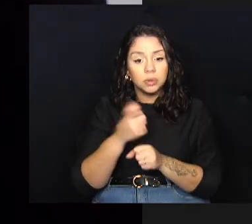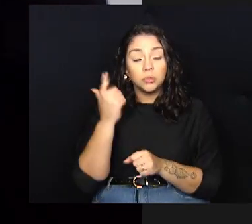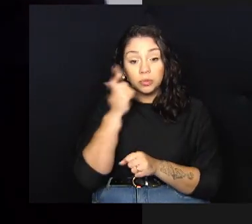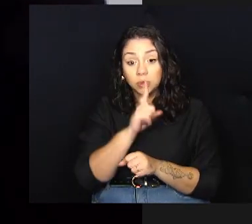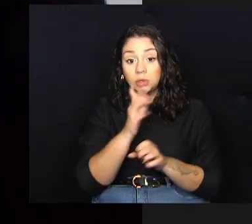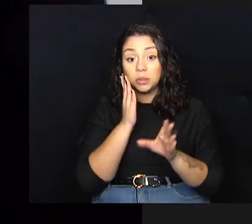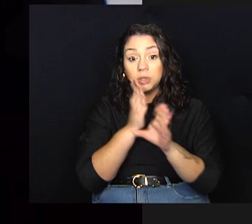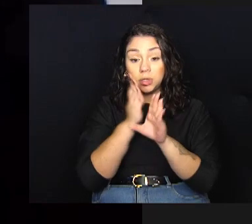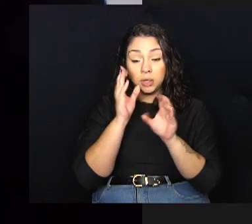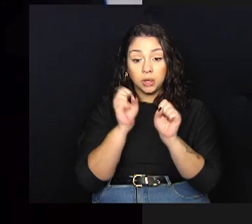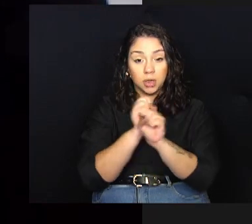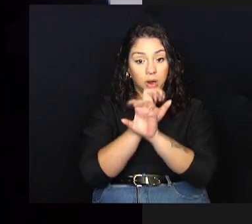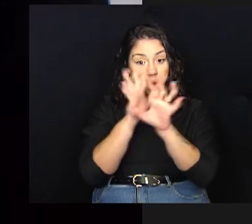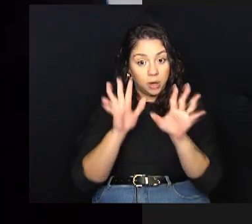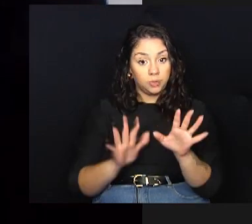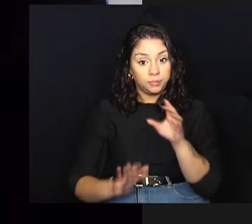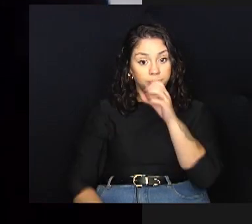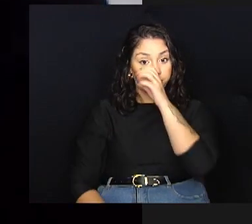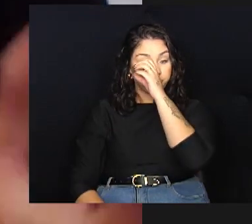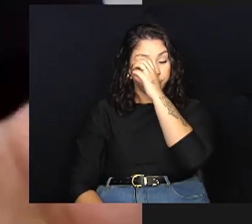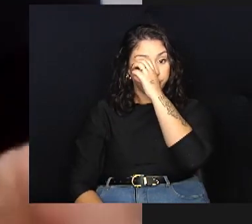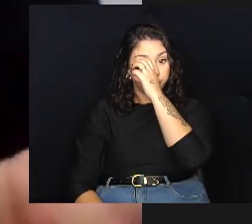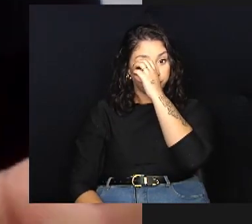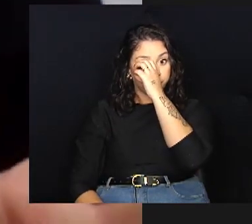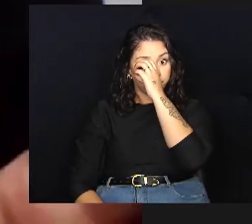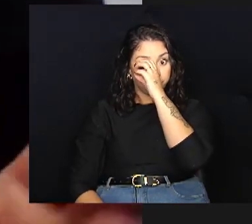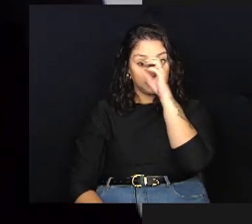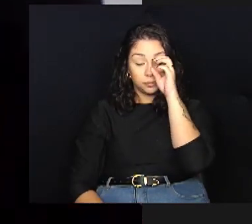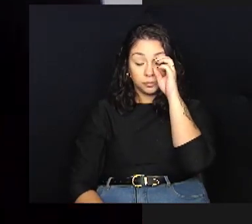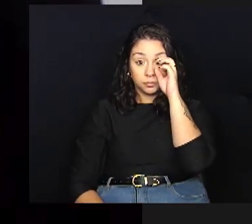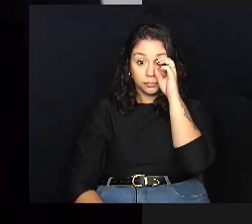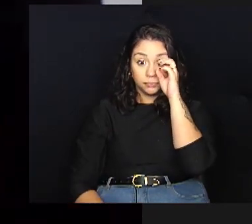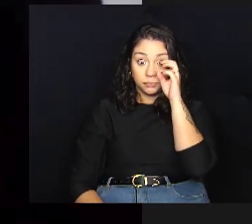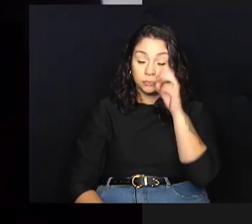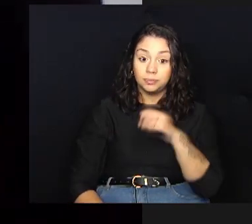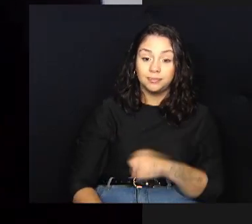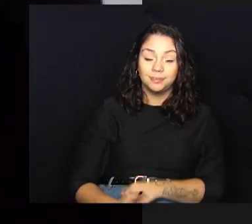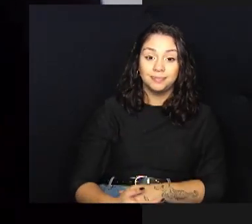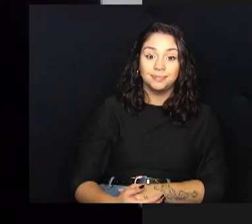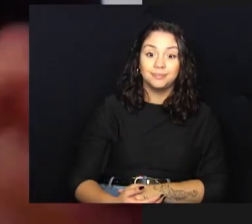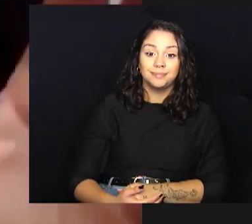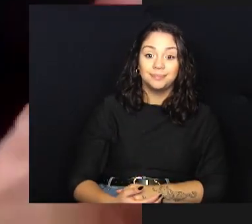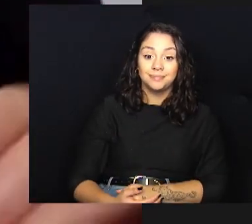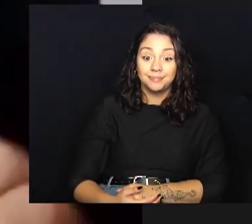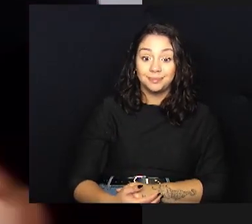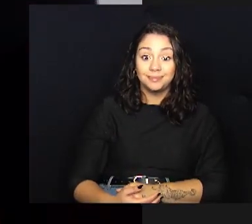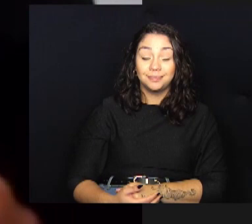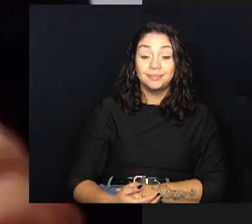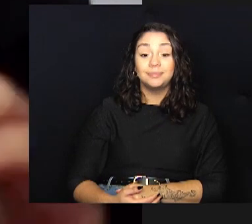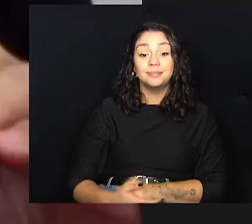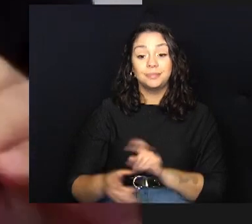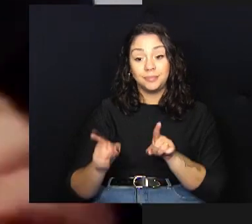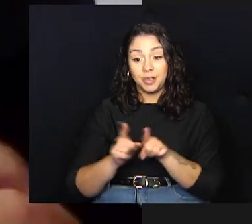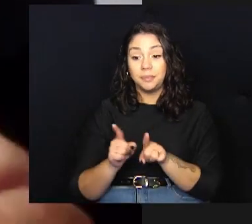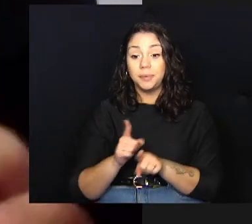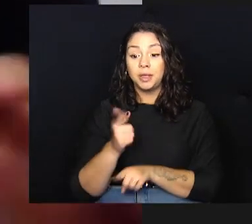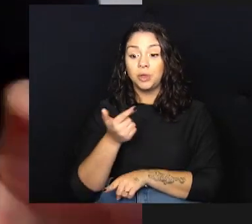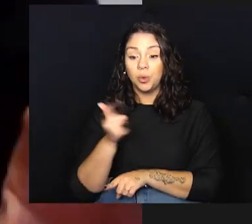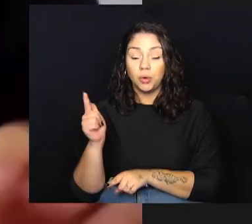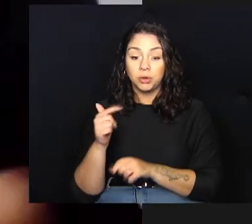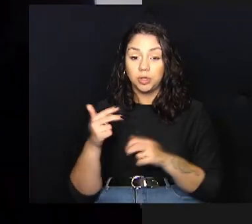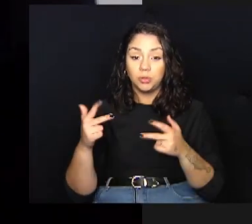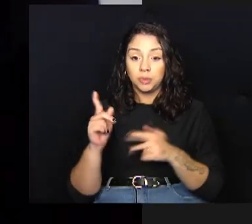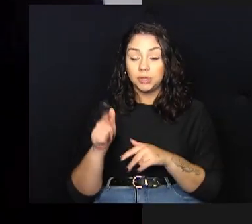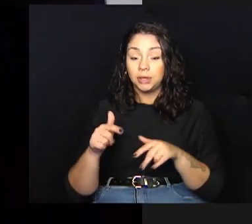isso com muita clareza e segundo os dados Oi pode continuar não E além disso tem as